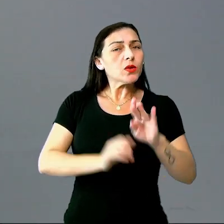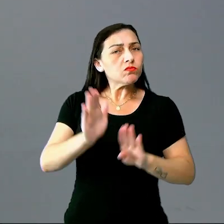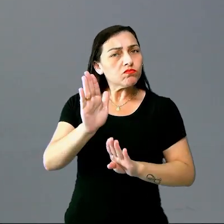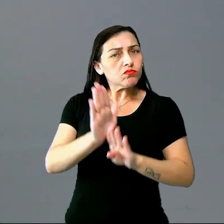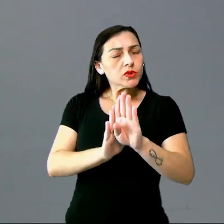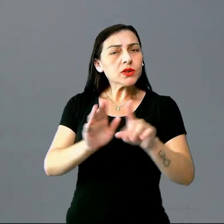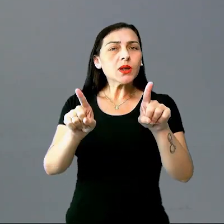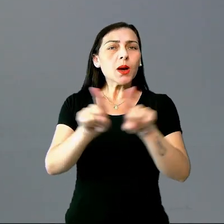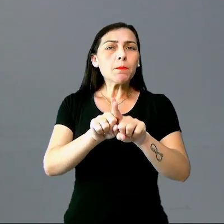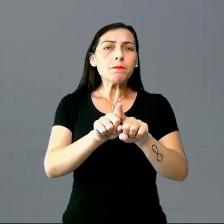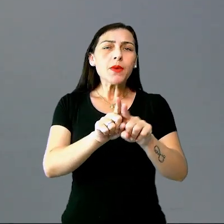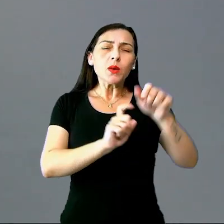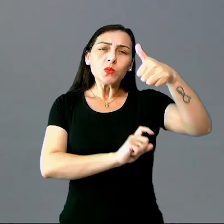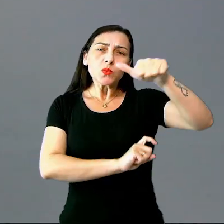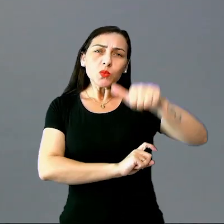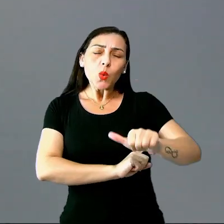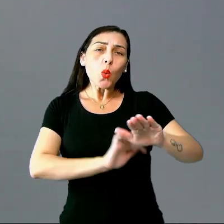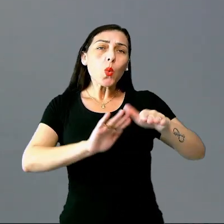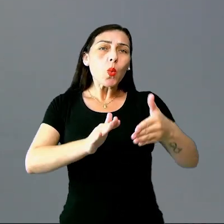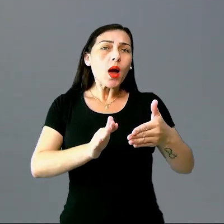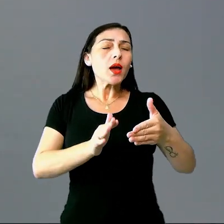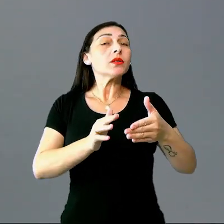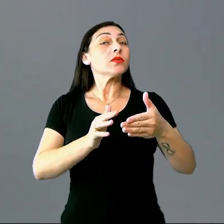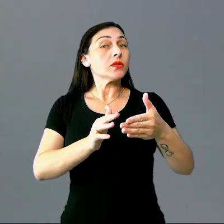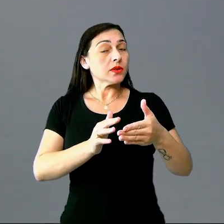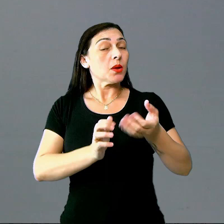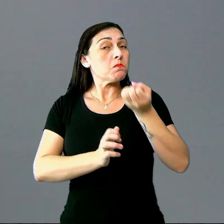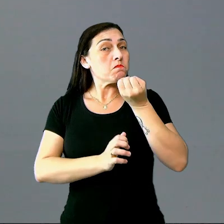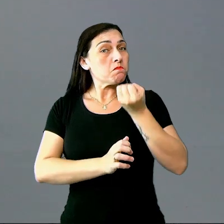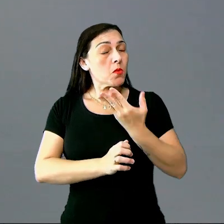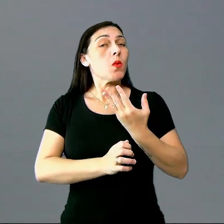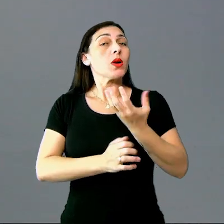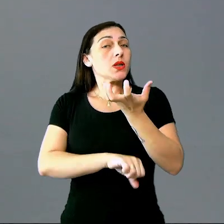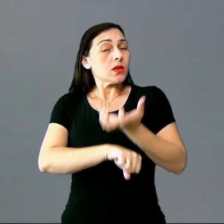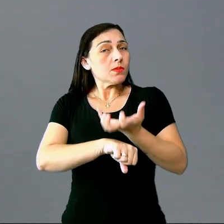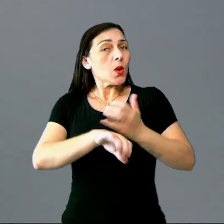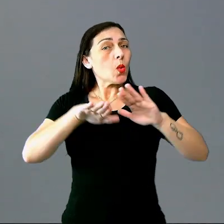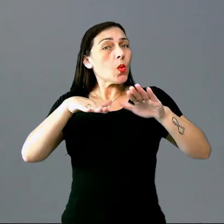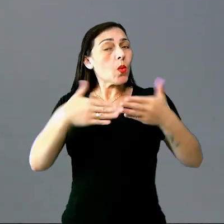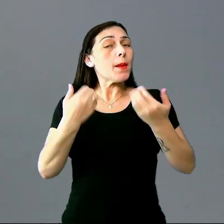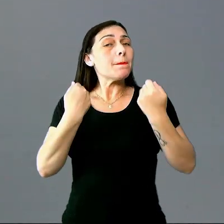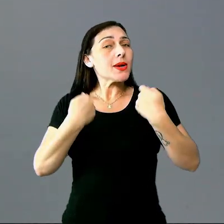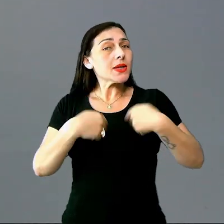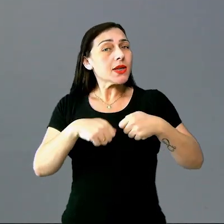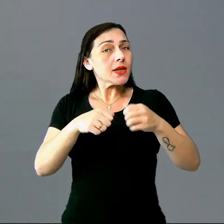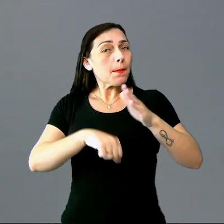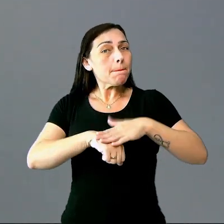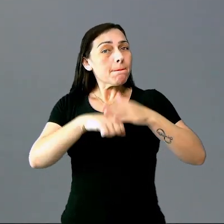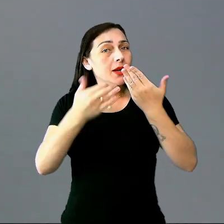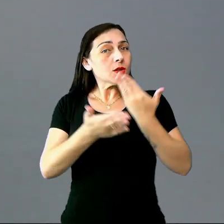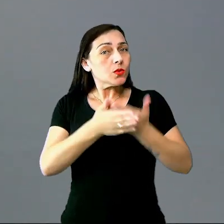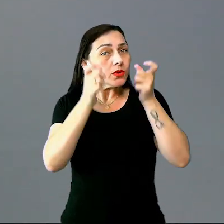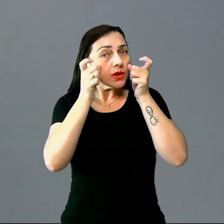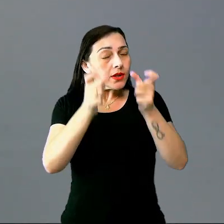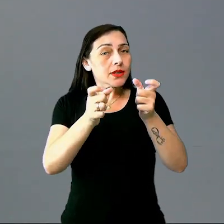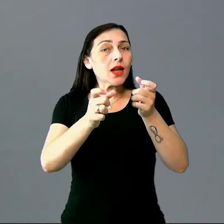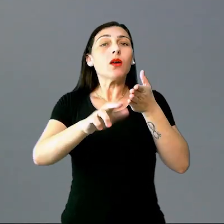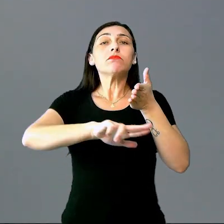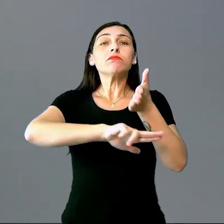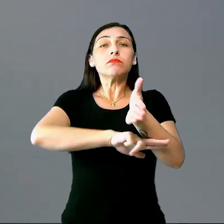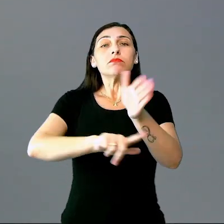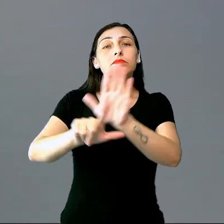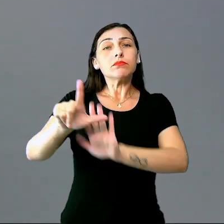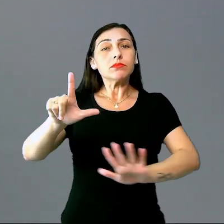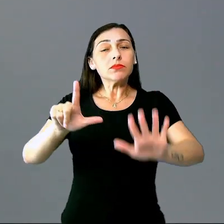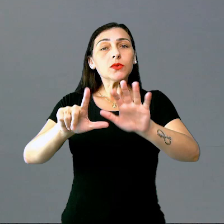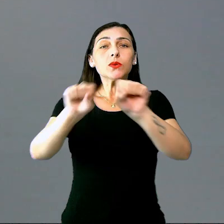progresso, averiguar quais são os seus pontos fortes e verificar quais as áreas que precisam de mais atenção. Acesse a